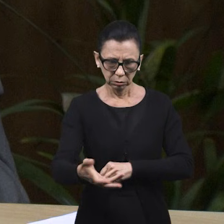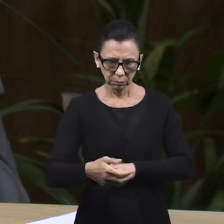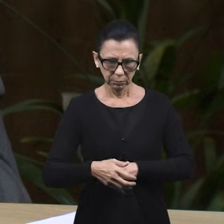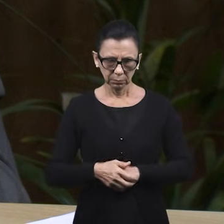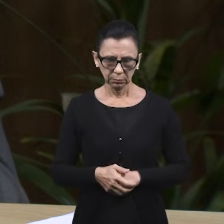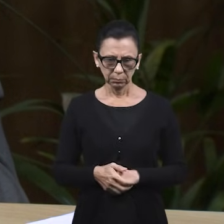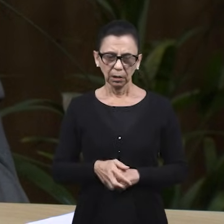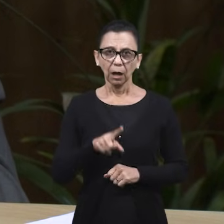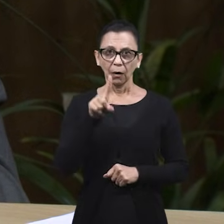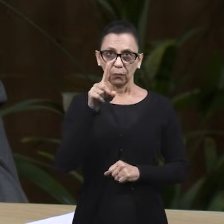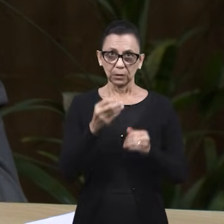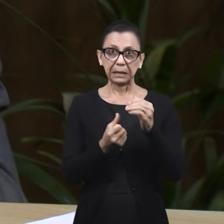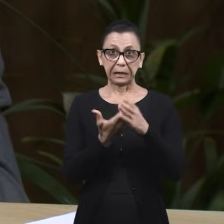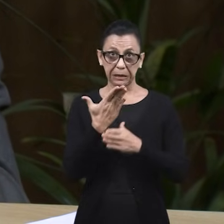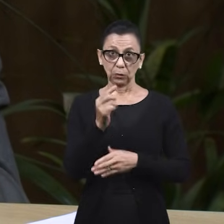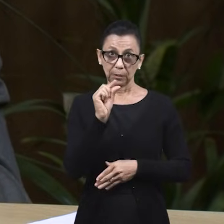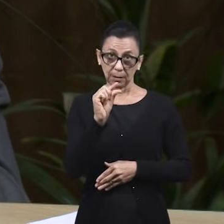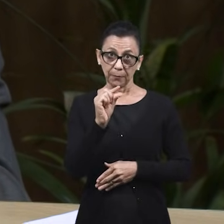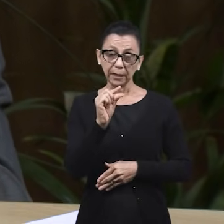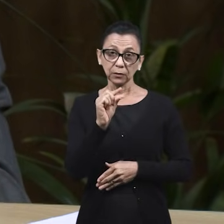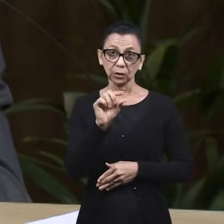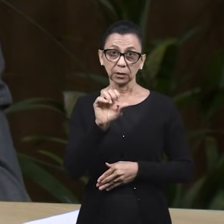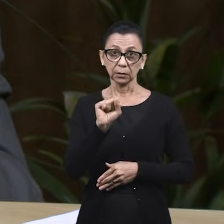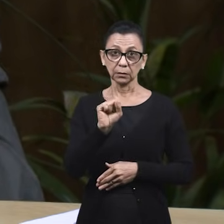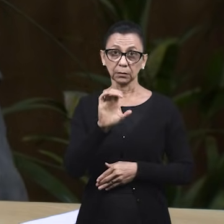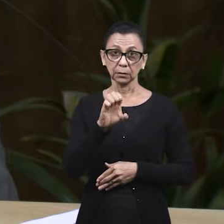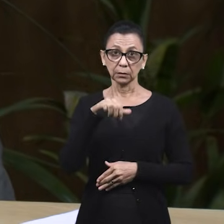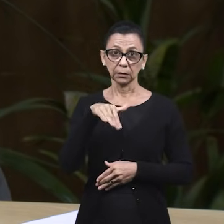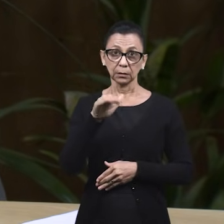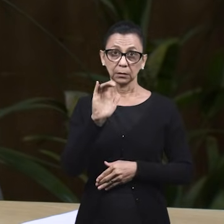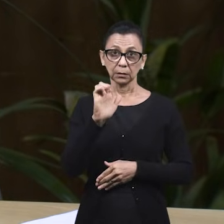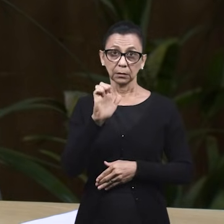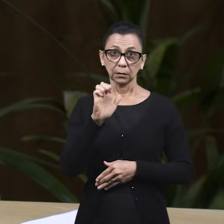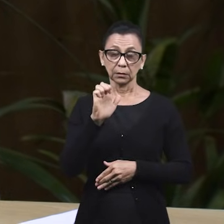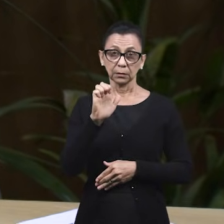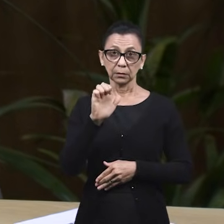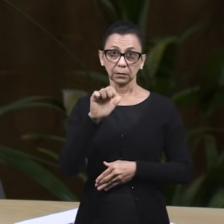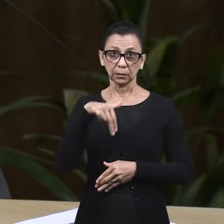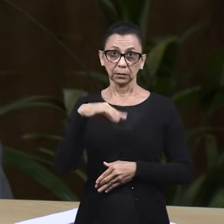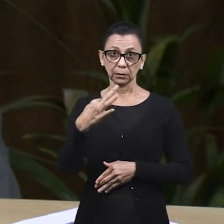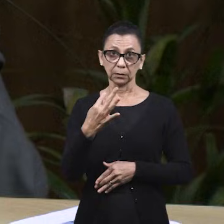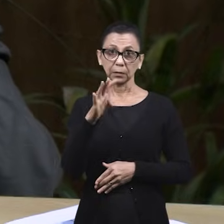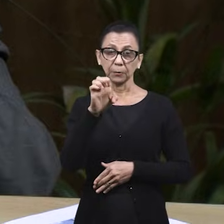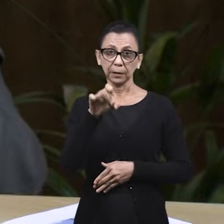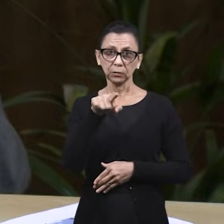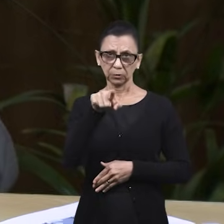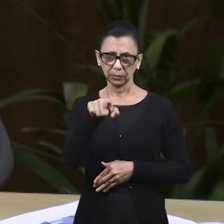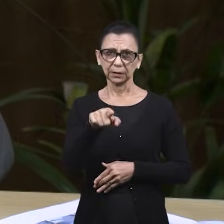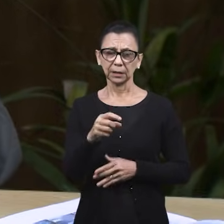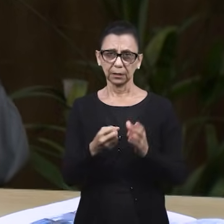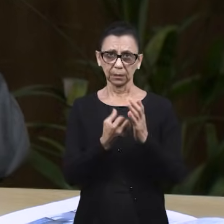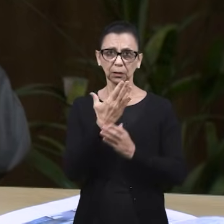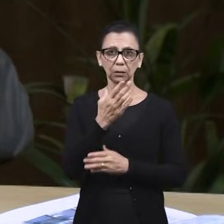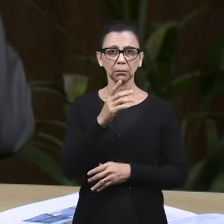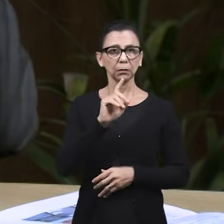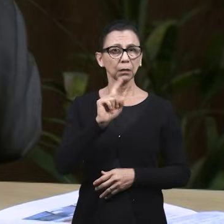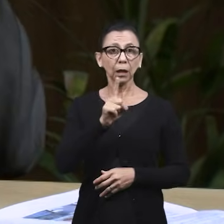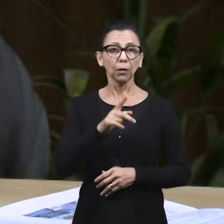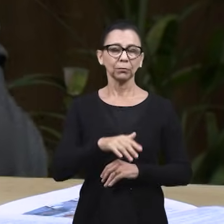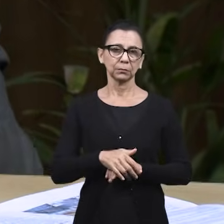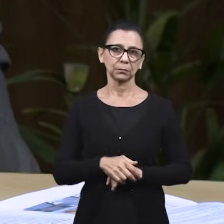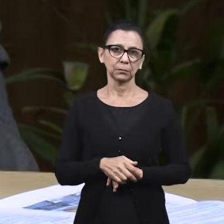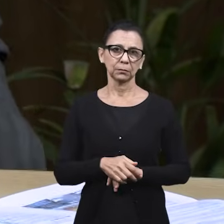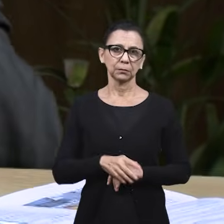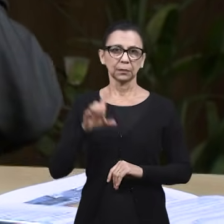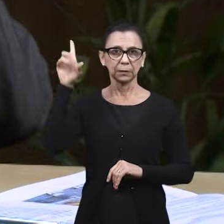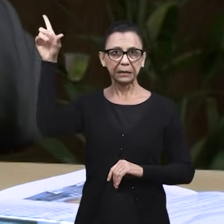da semente? Não, você foi quem lançou a semente. E a terra tem os elementos para fazê-la frutificar e se